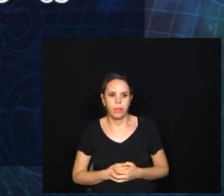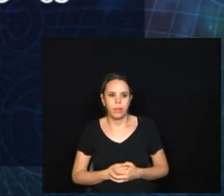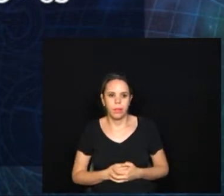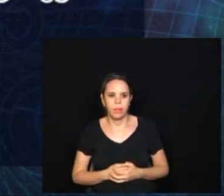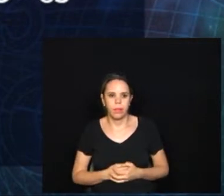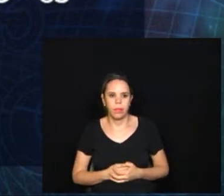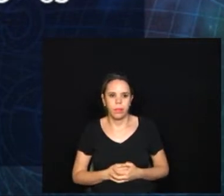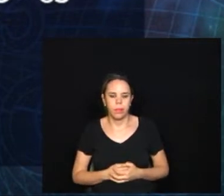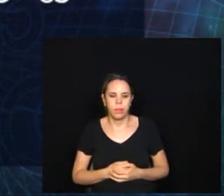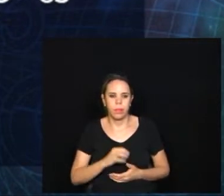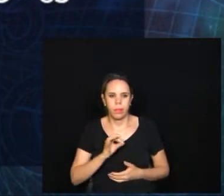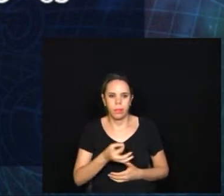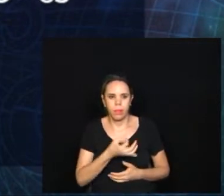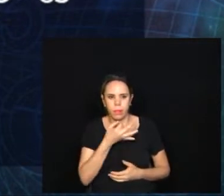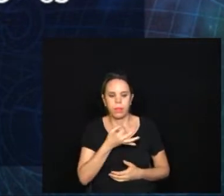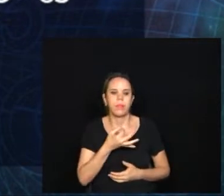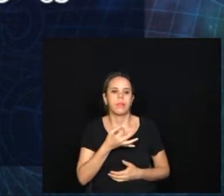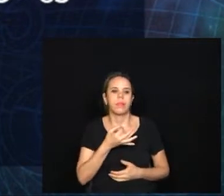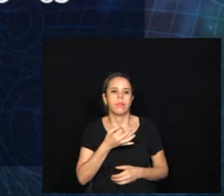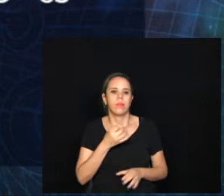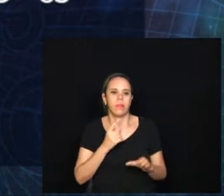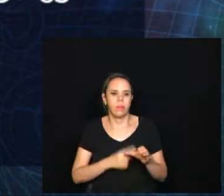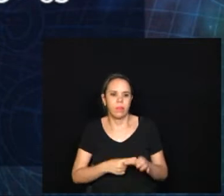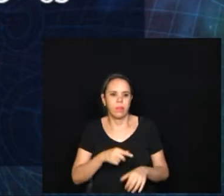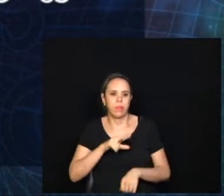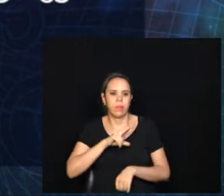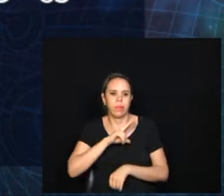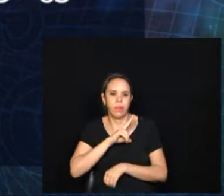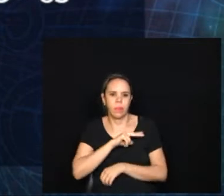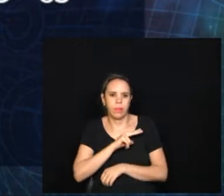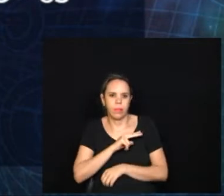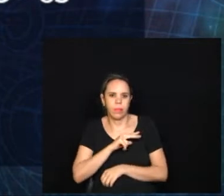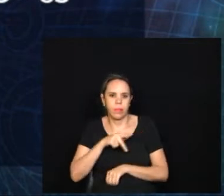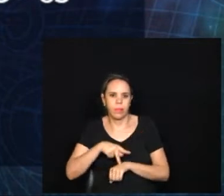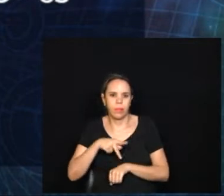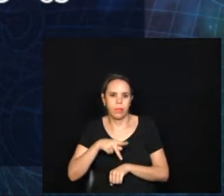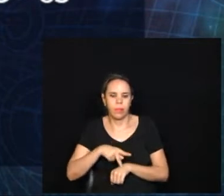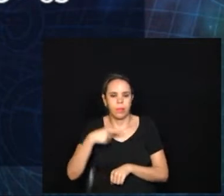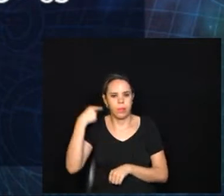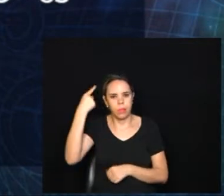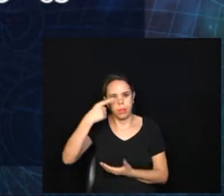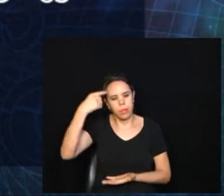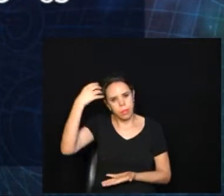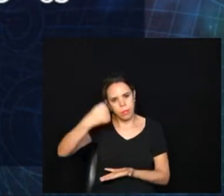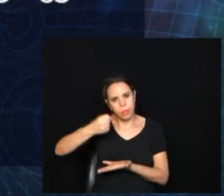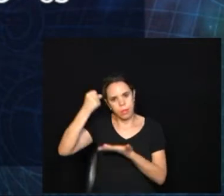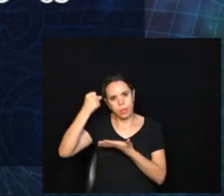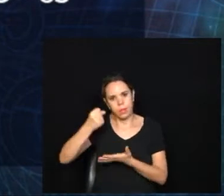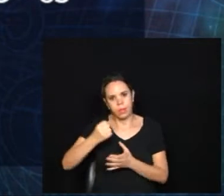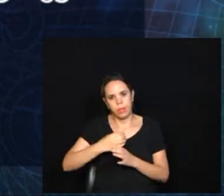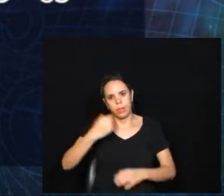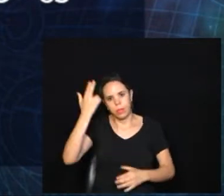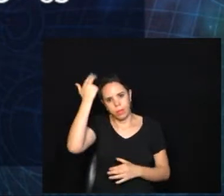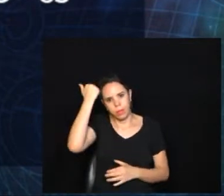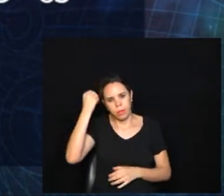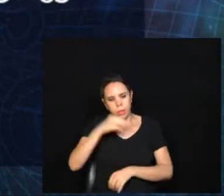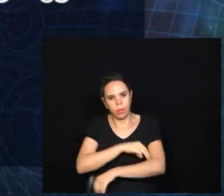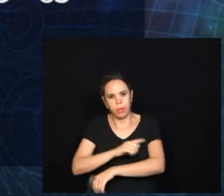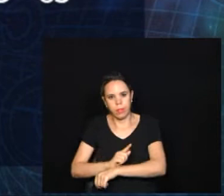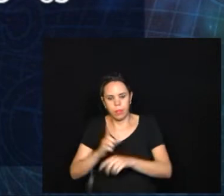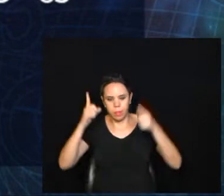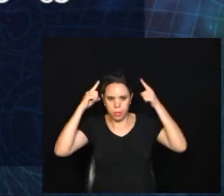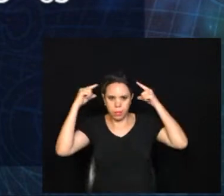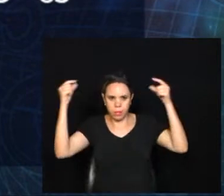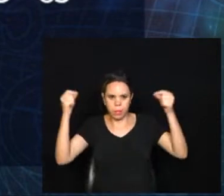Covid-19. Jaguariúna, Cosmópolis, Artur Nogueira, Pedreira, Santo Antônio de Posse, Engenheiro Coelho, Morungaba e